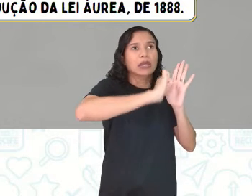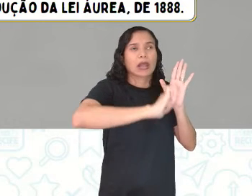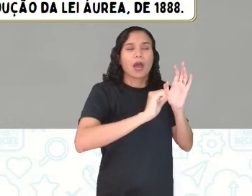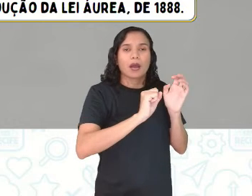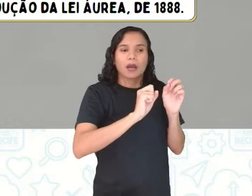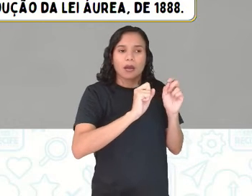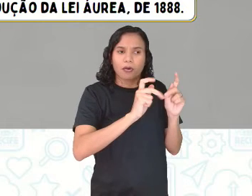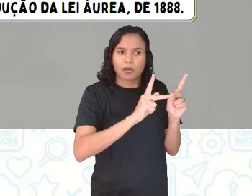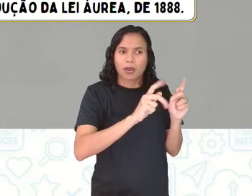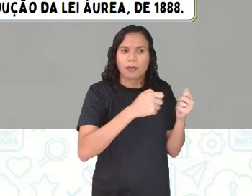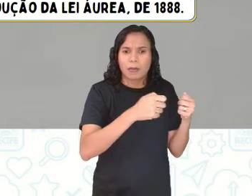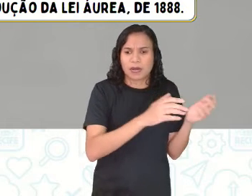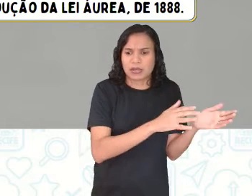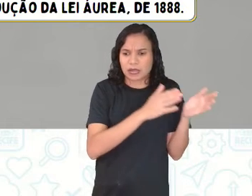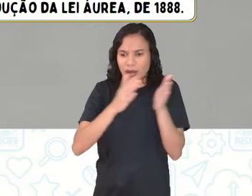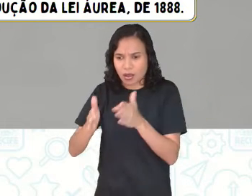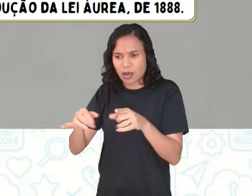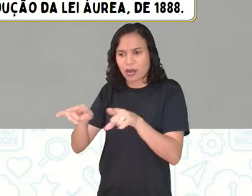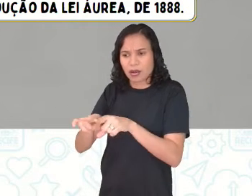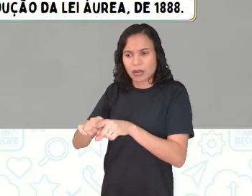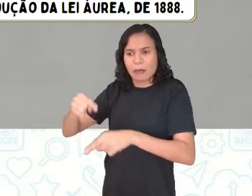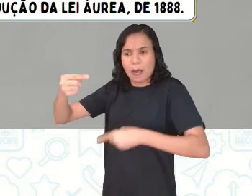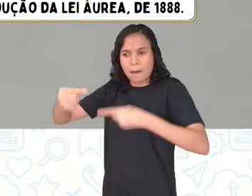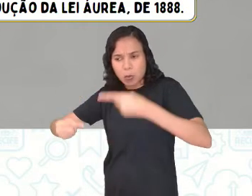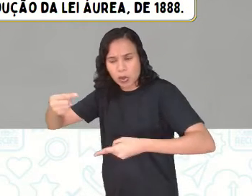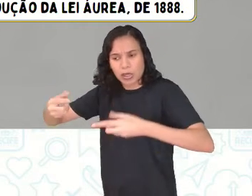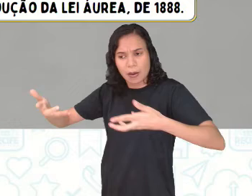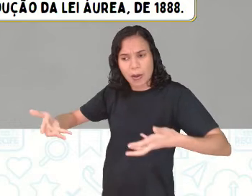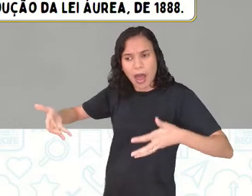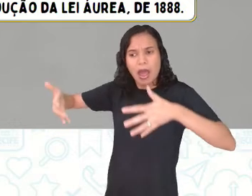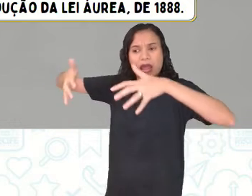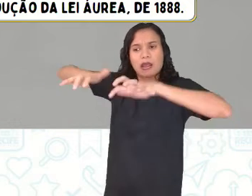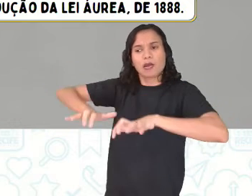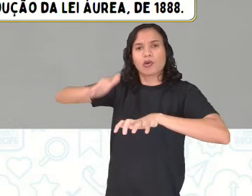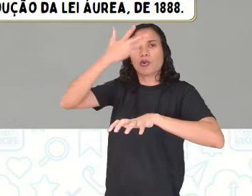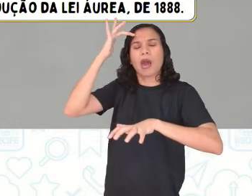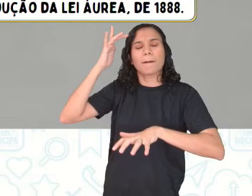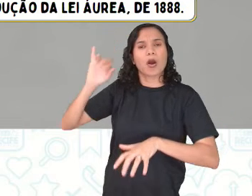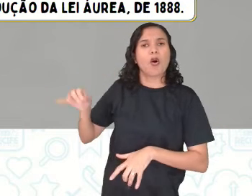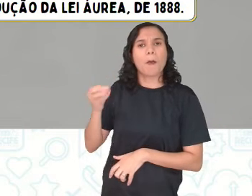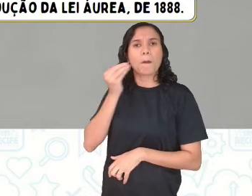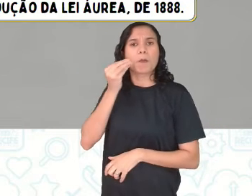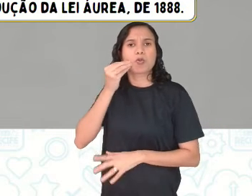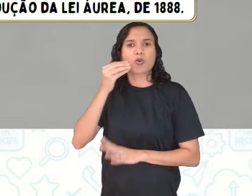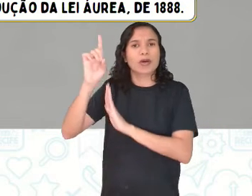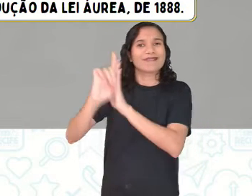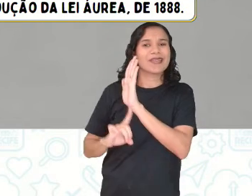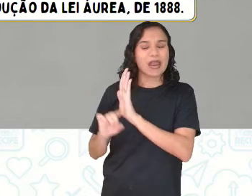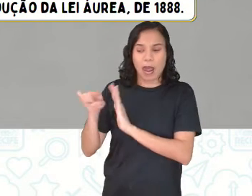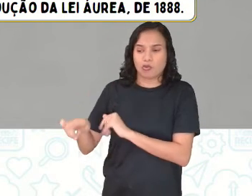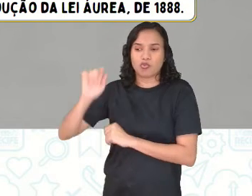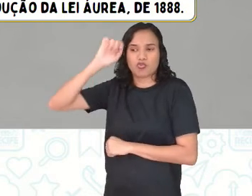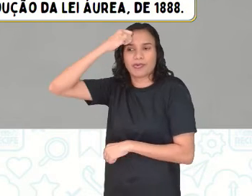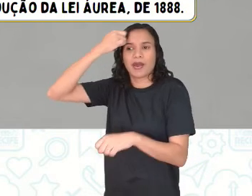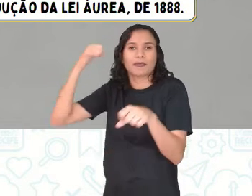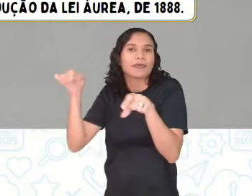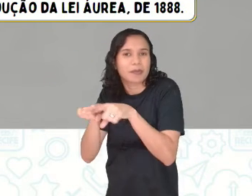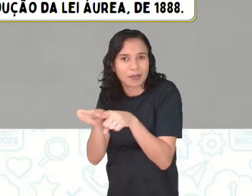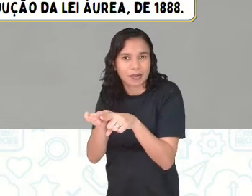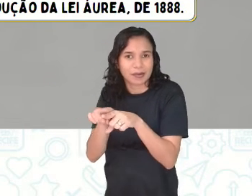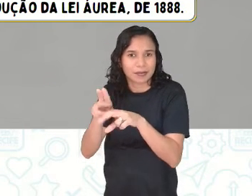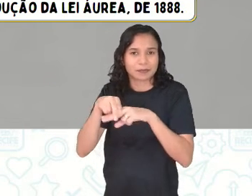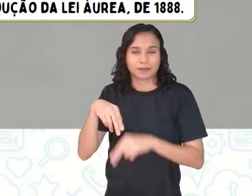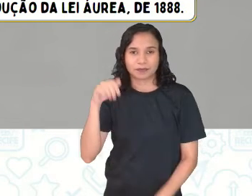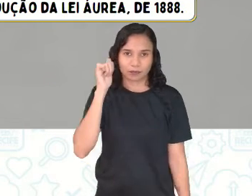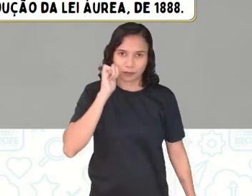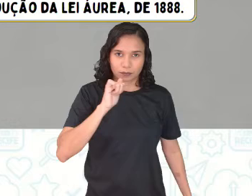Estado possa incluir essas pessoas que nunca tiveram oportunidades de direitos, né? Então, quando a